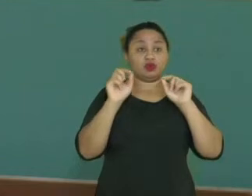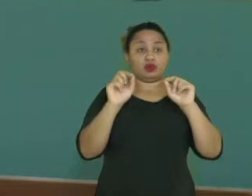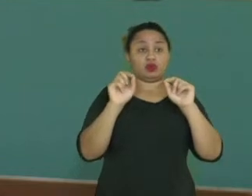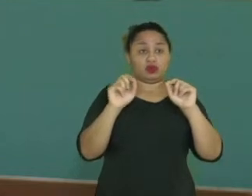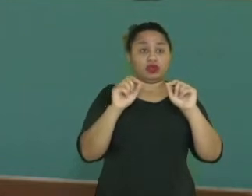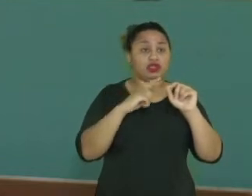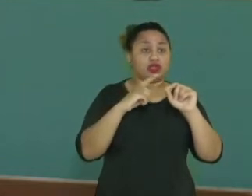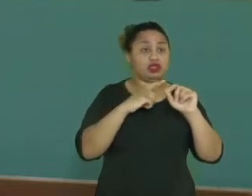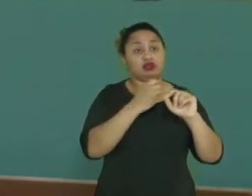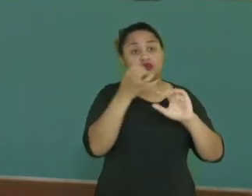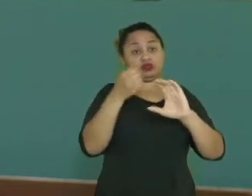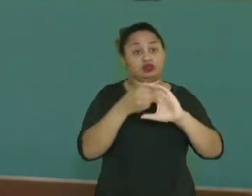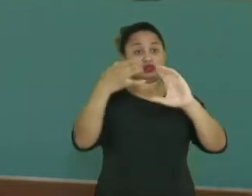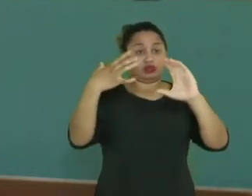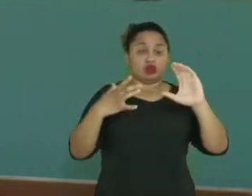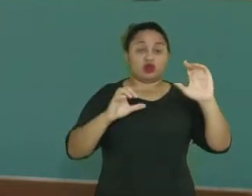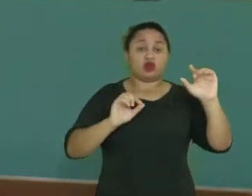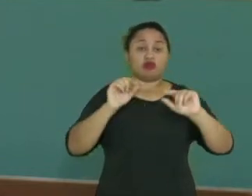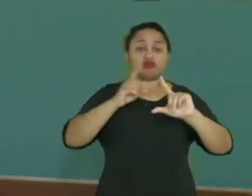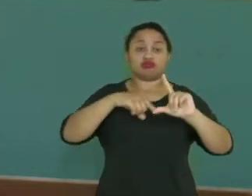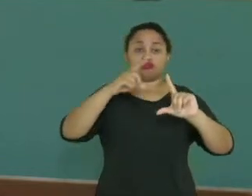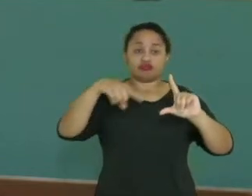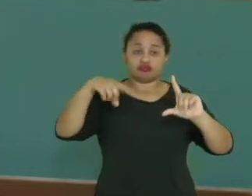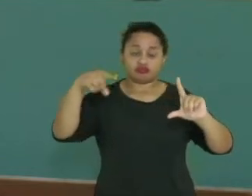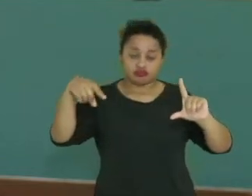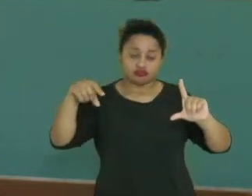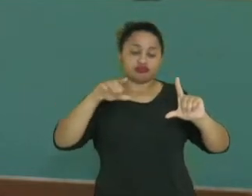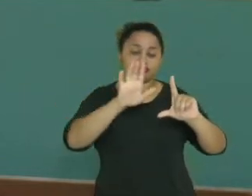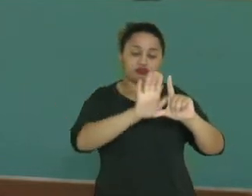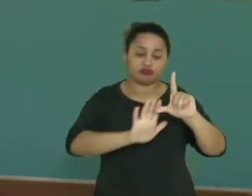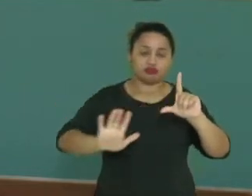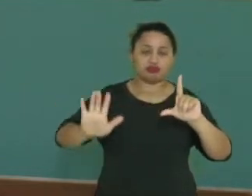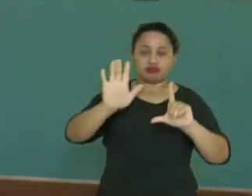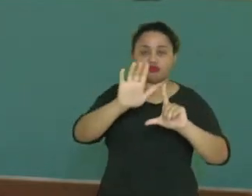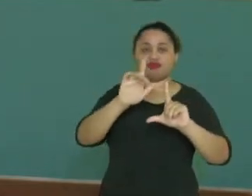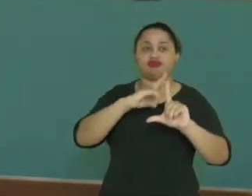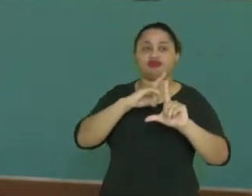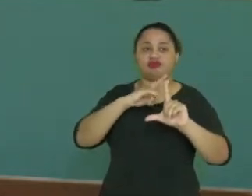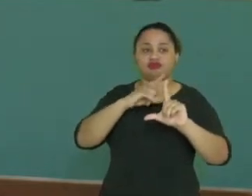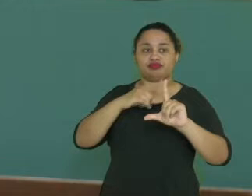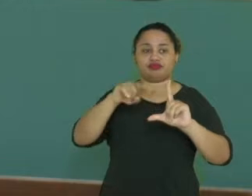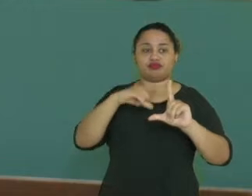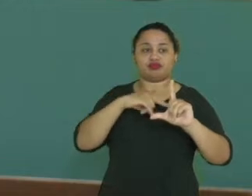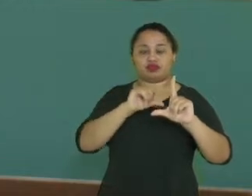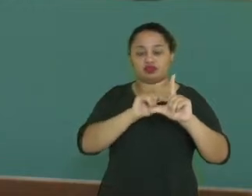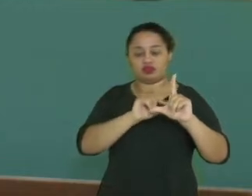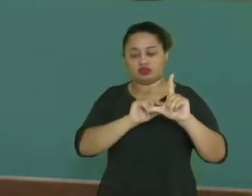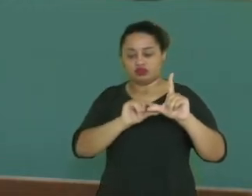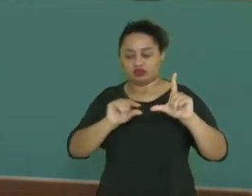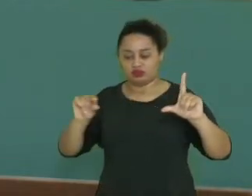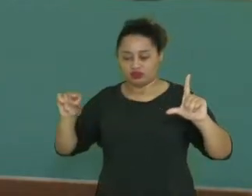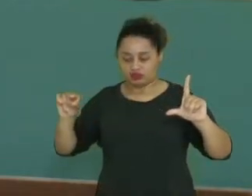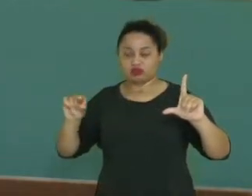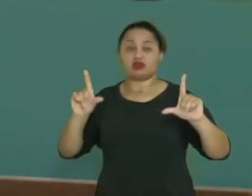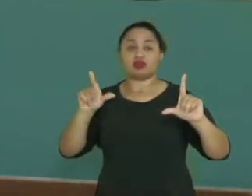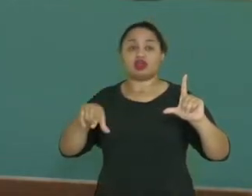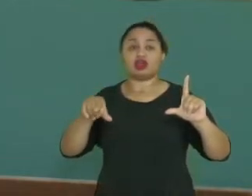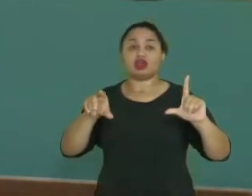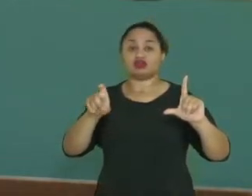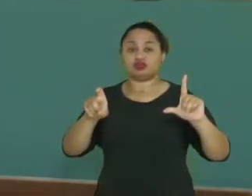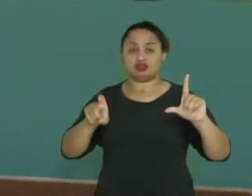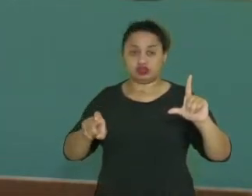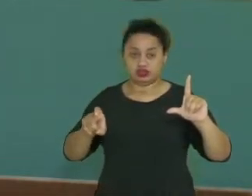gente tem as características, né, de um gráfico, né, de um plano cartesiano, olha só. Então, a gente tem esse eixo, né, que nós conhecemos por eixo